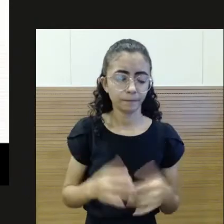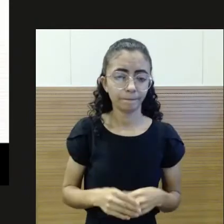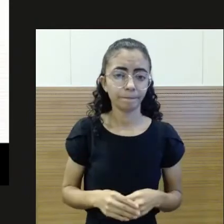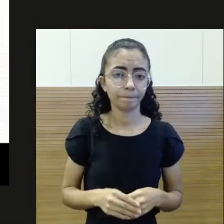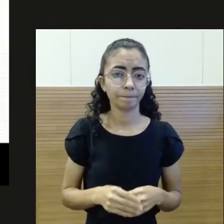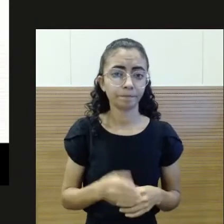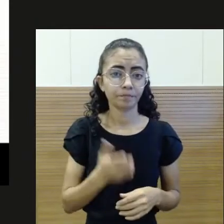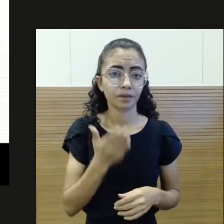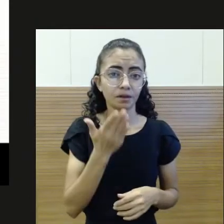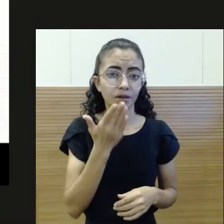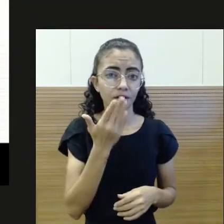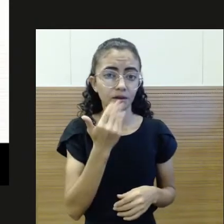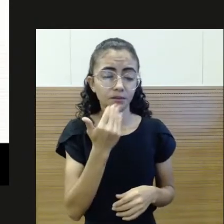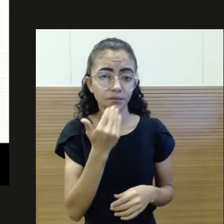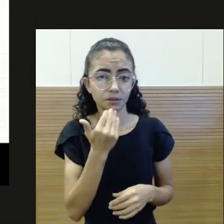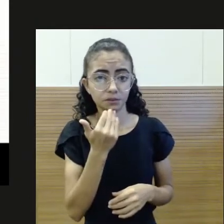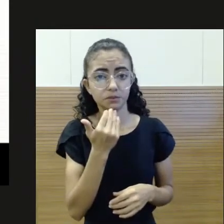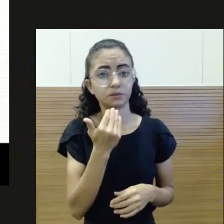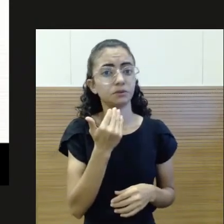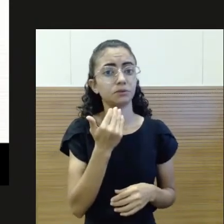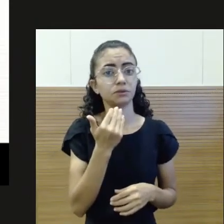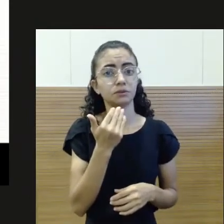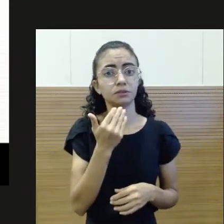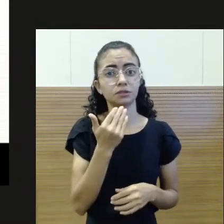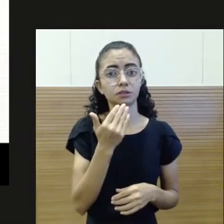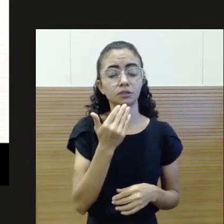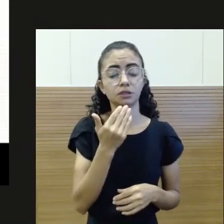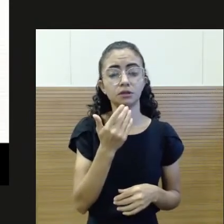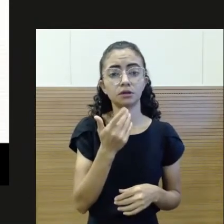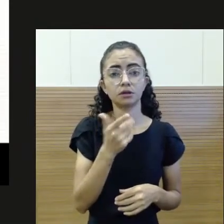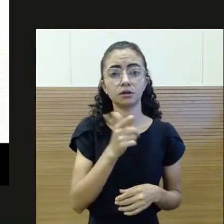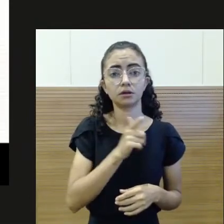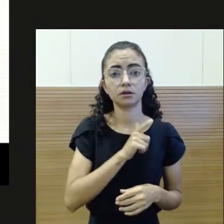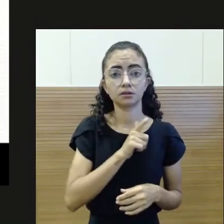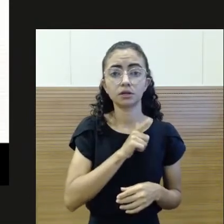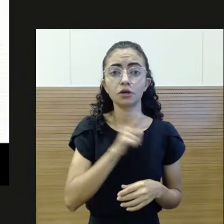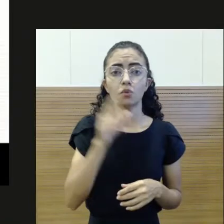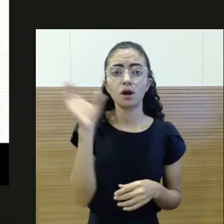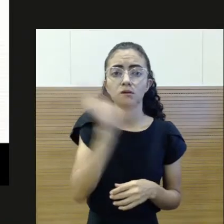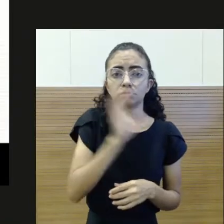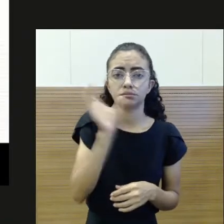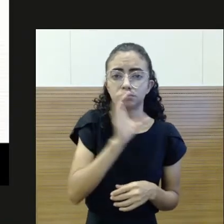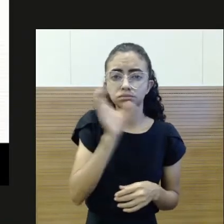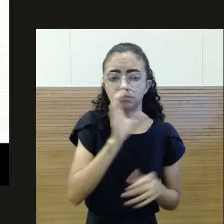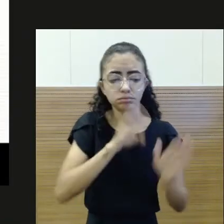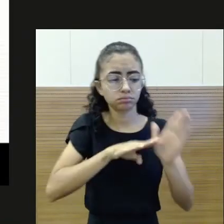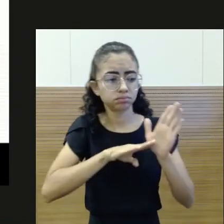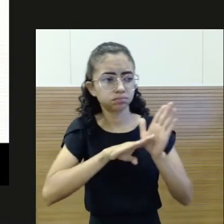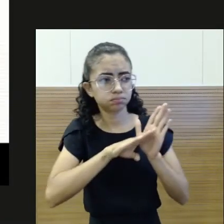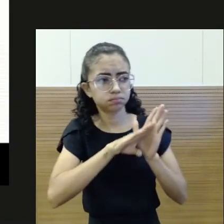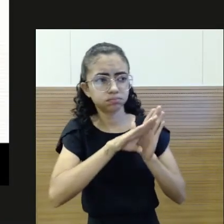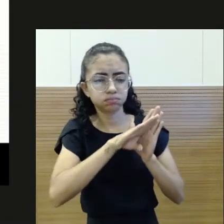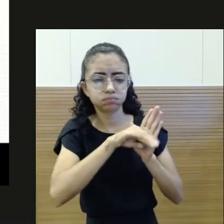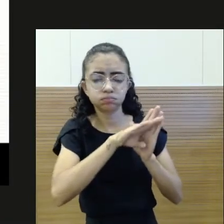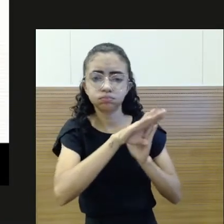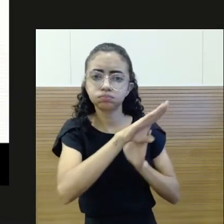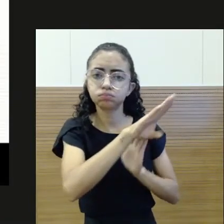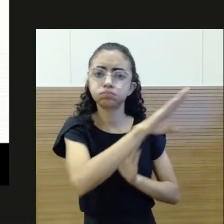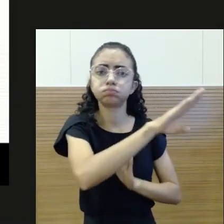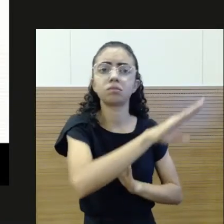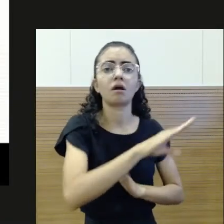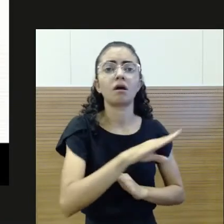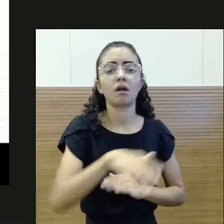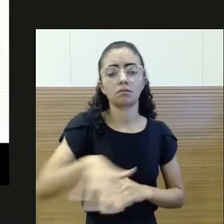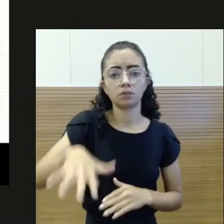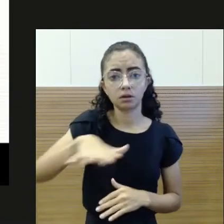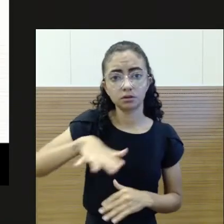elementos não nutricionais também são críticos, e a gente não, com essa velocidade de crescimento que a gente tem de ultraprocessados na